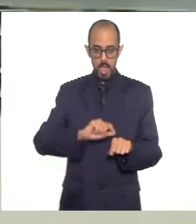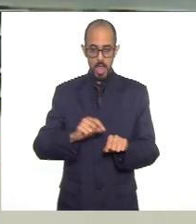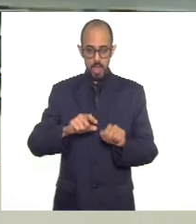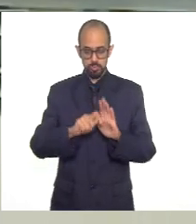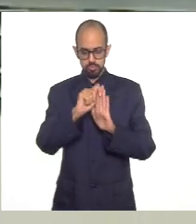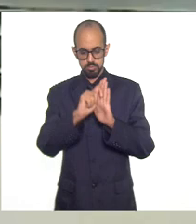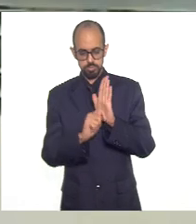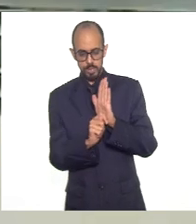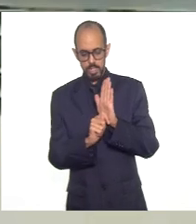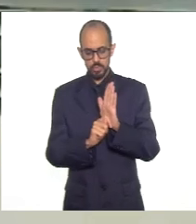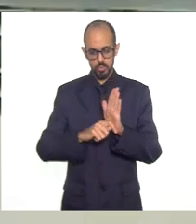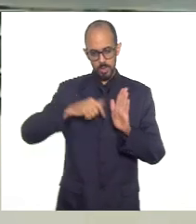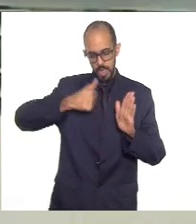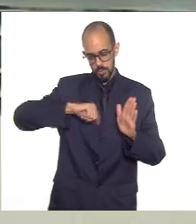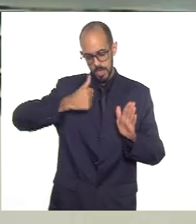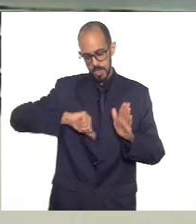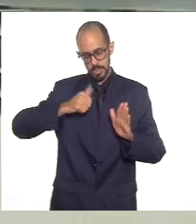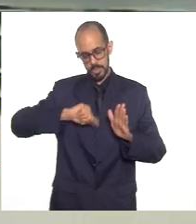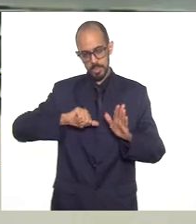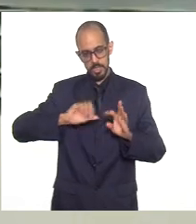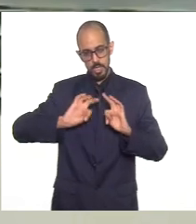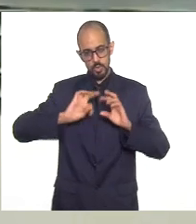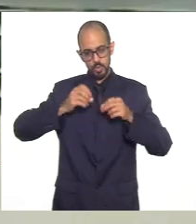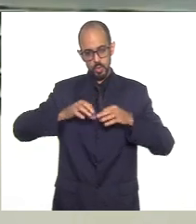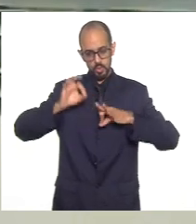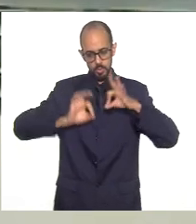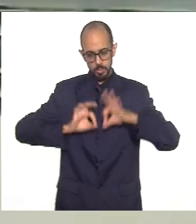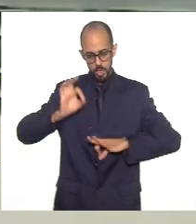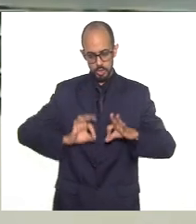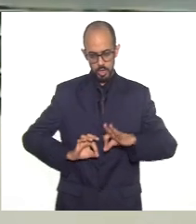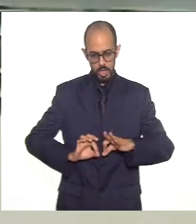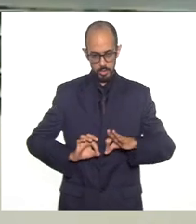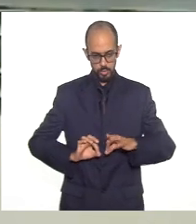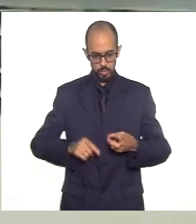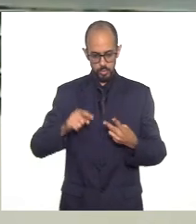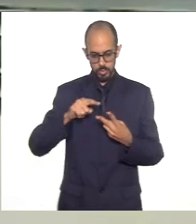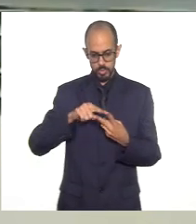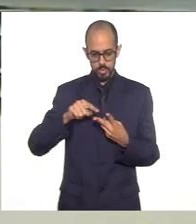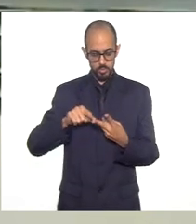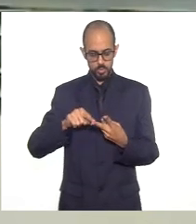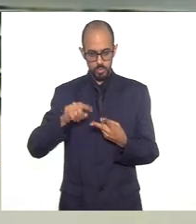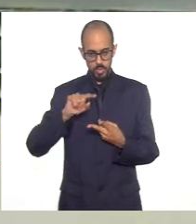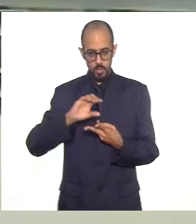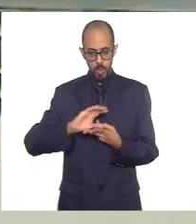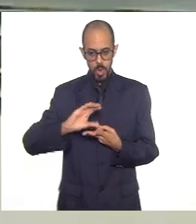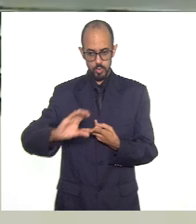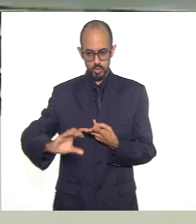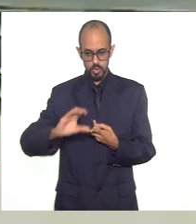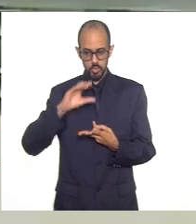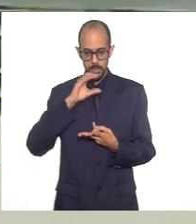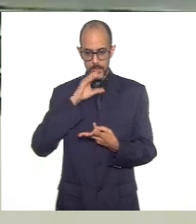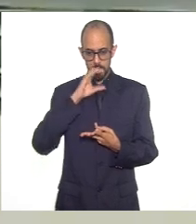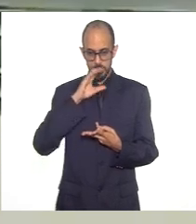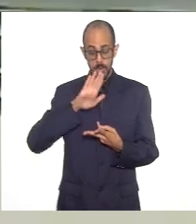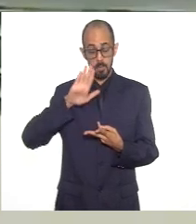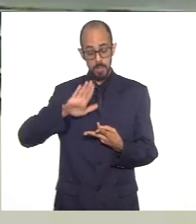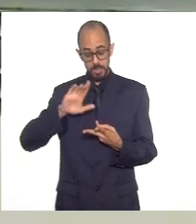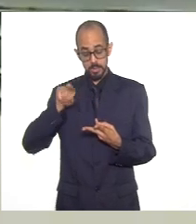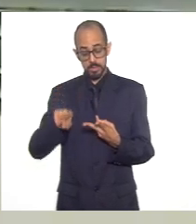do projeto nas suas duas vertentes, do auxílio emergencial, mas